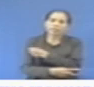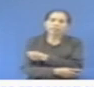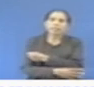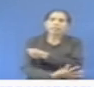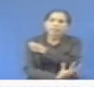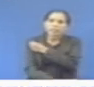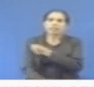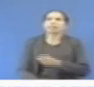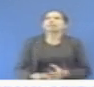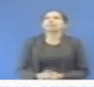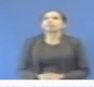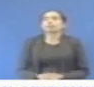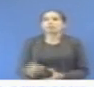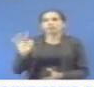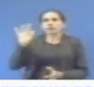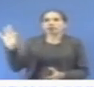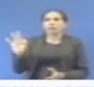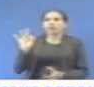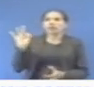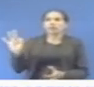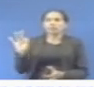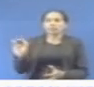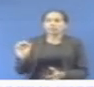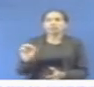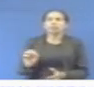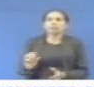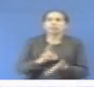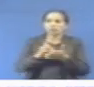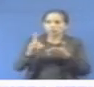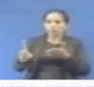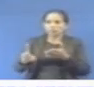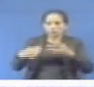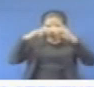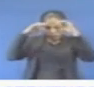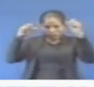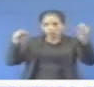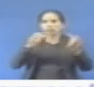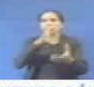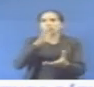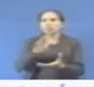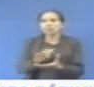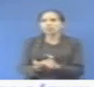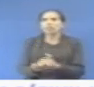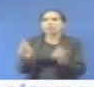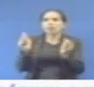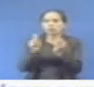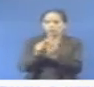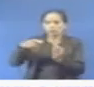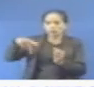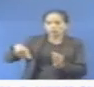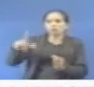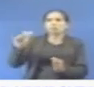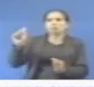Sexta-feira, semana, né, esposa presidente da República, Hamutuko dirigente da Agência Plen Internacional Timor-Leste, no